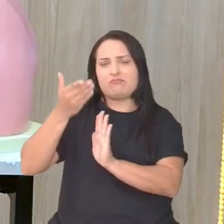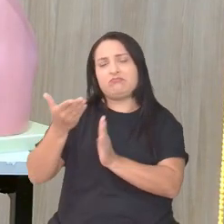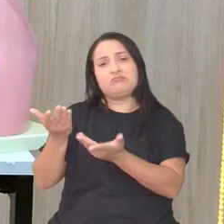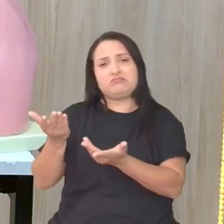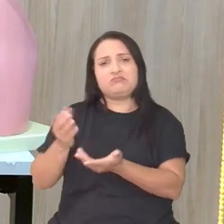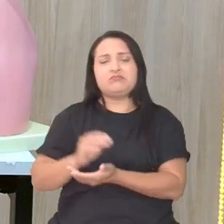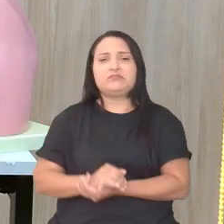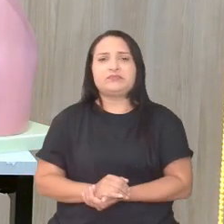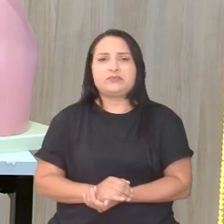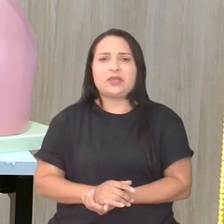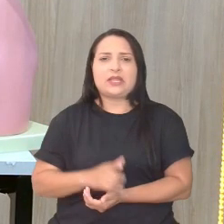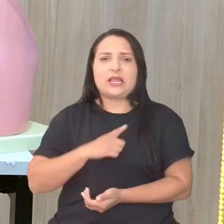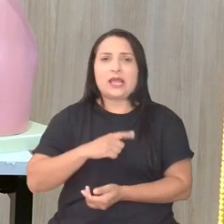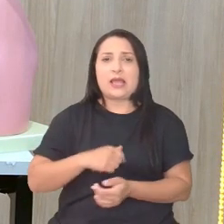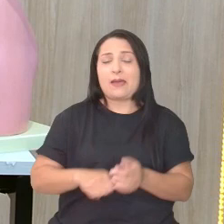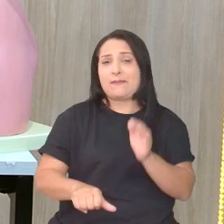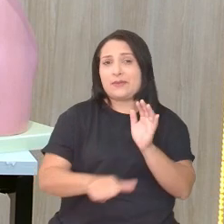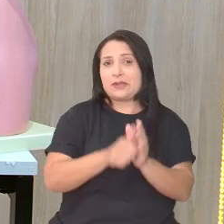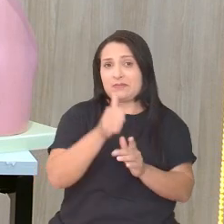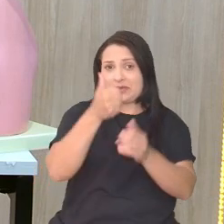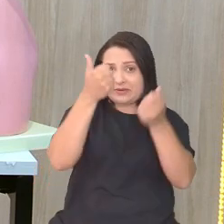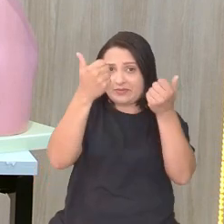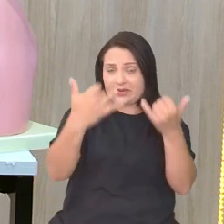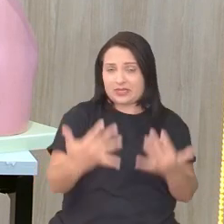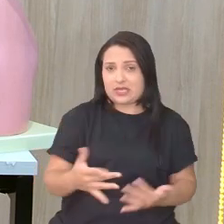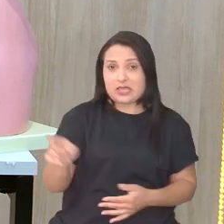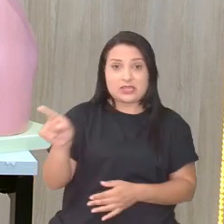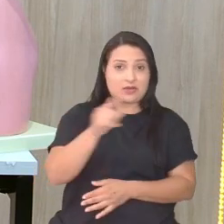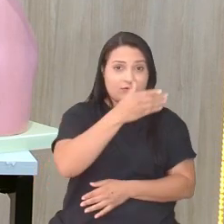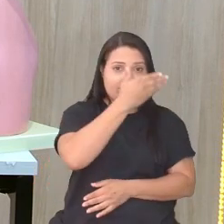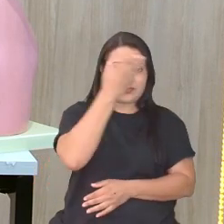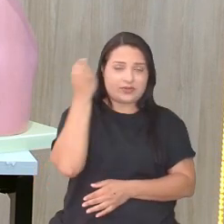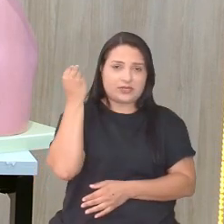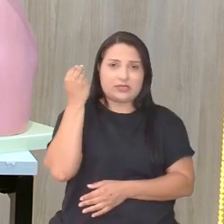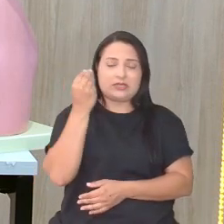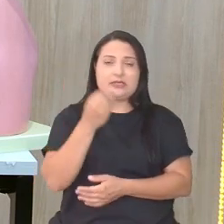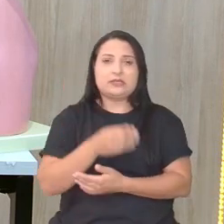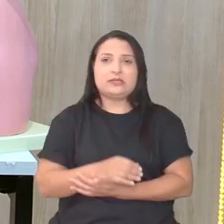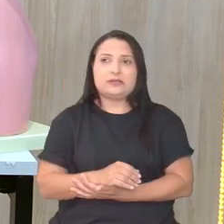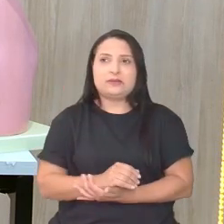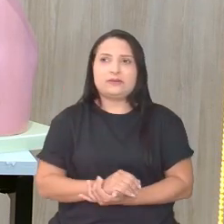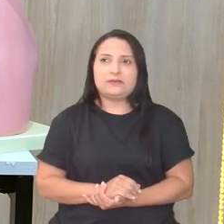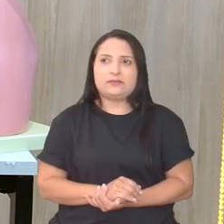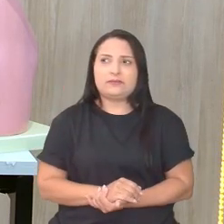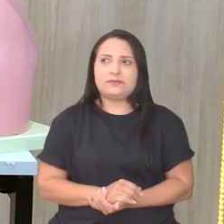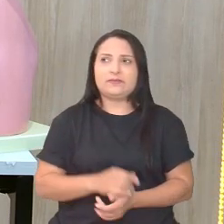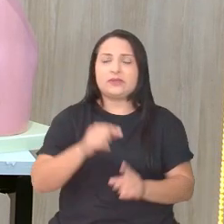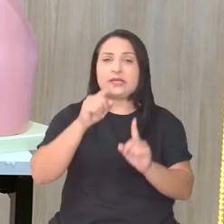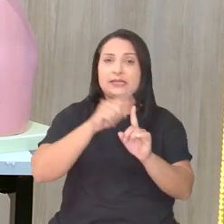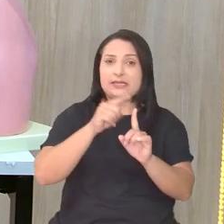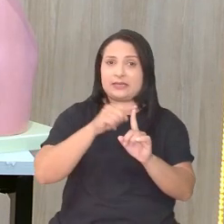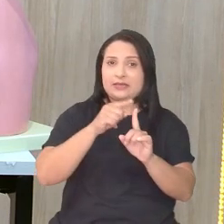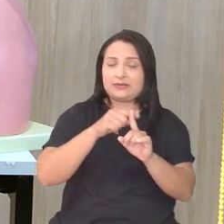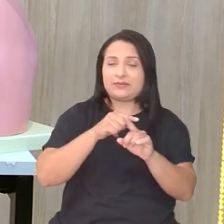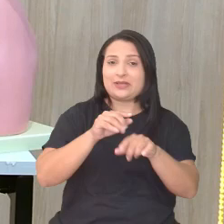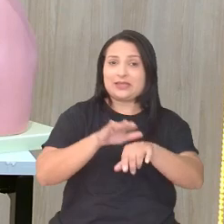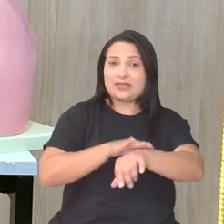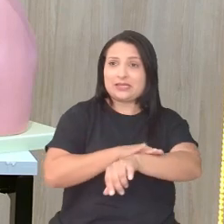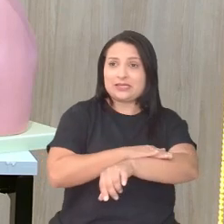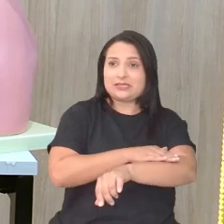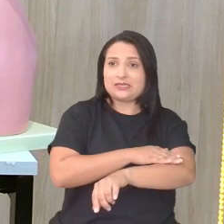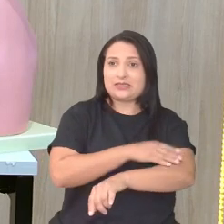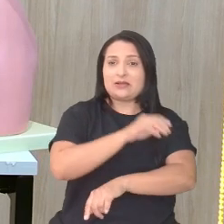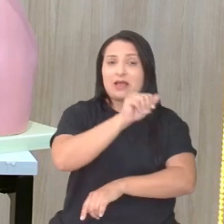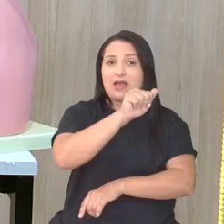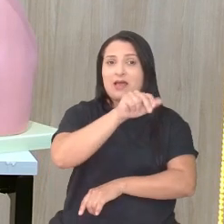Então, essa seria a primeira informação. E não esqueçam que esse tipo de tecido é avascular. Ou